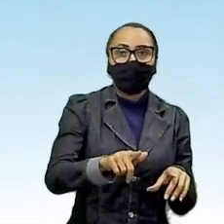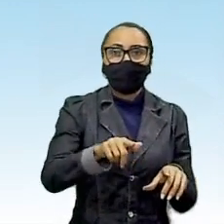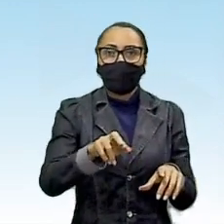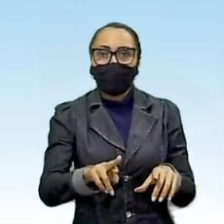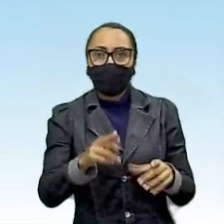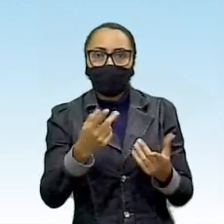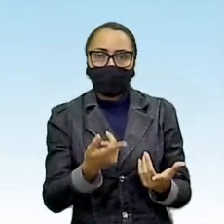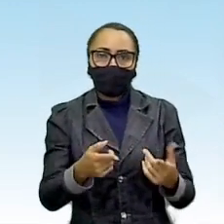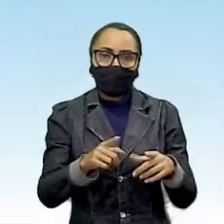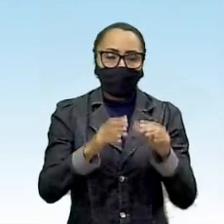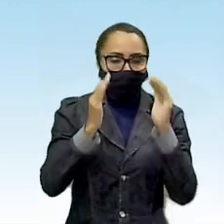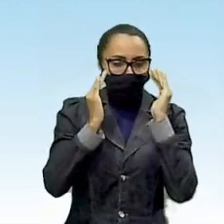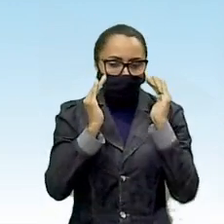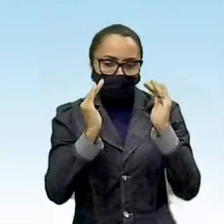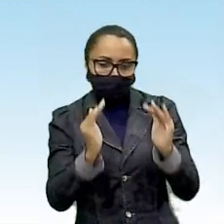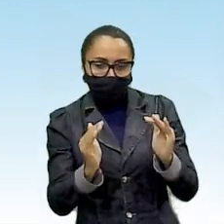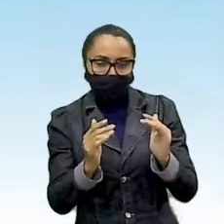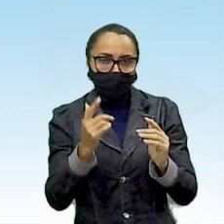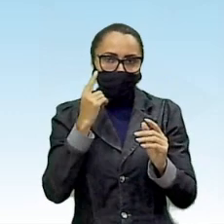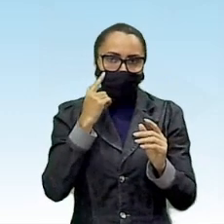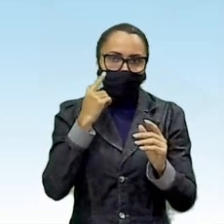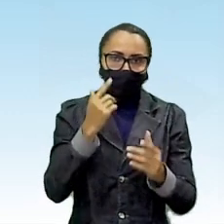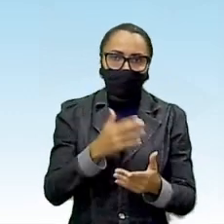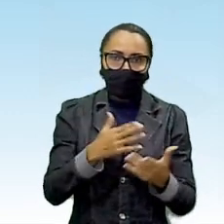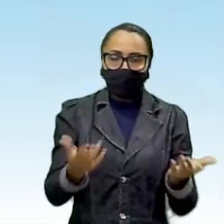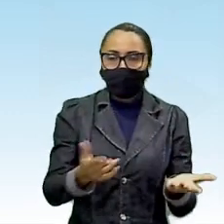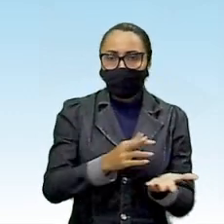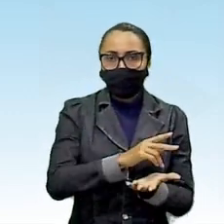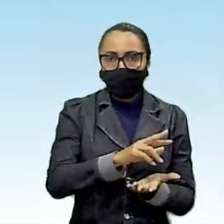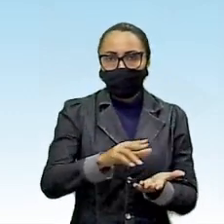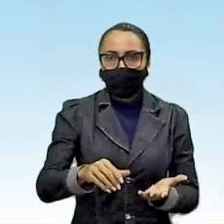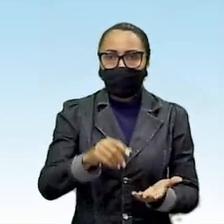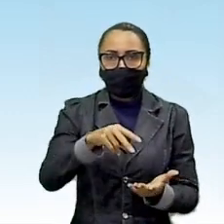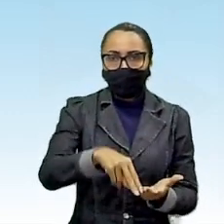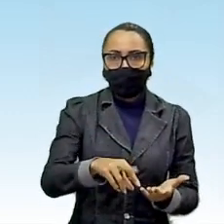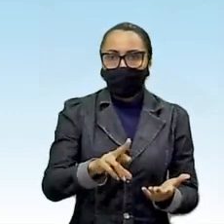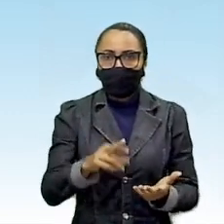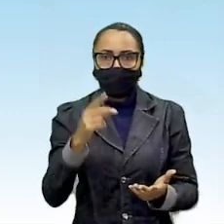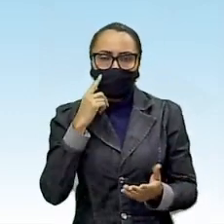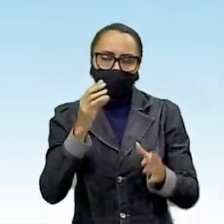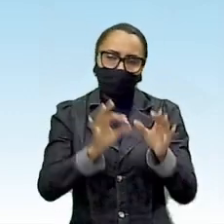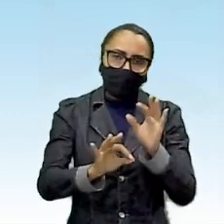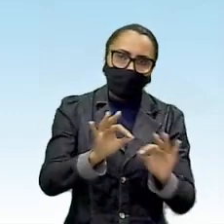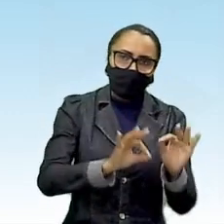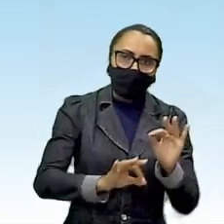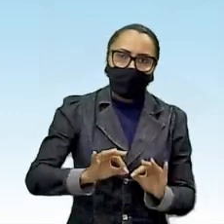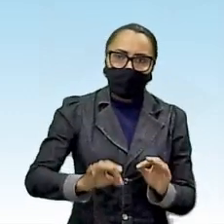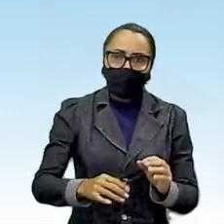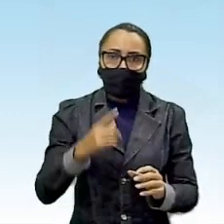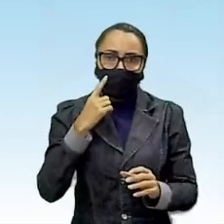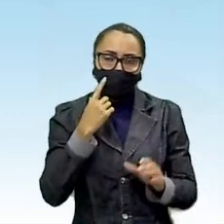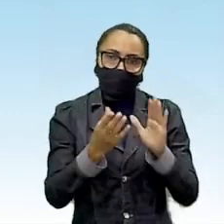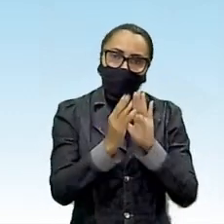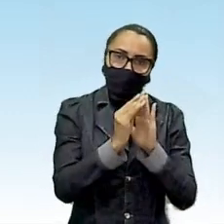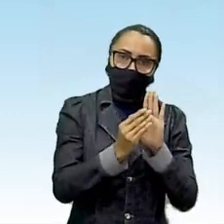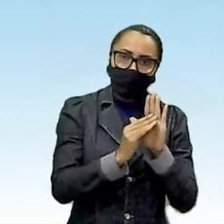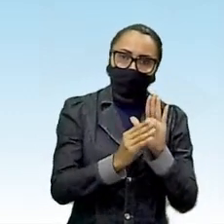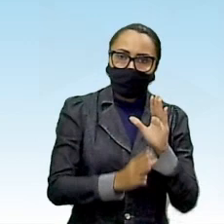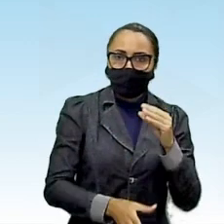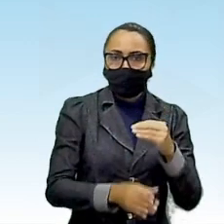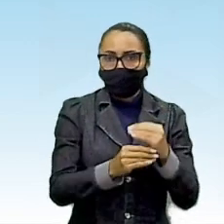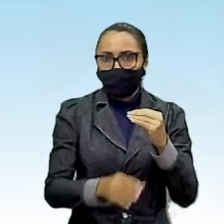também deve se respeitar o disposto nas demais NRs, e a organização deve estabelecer e